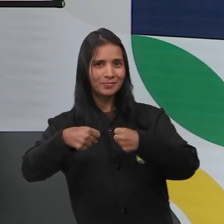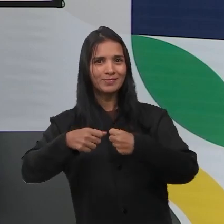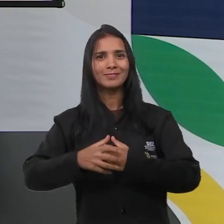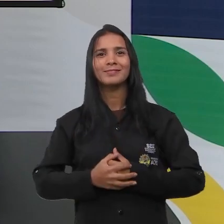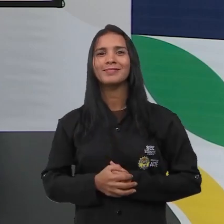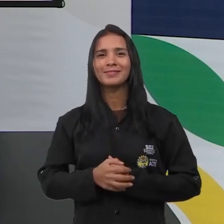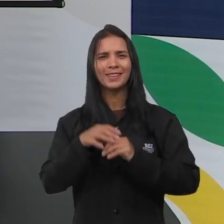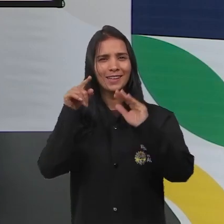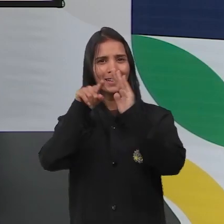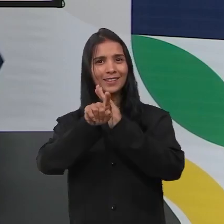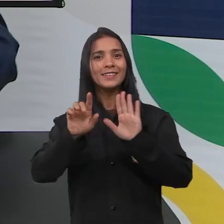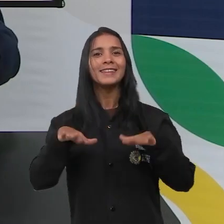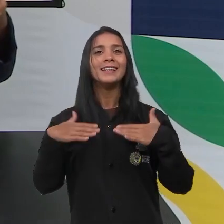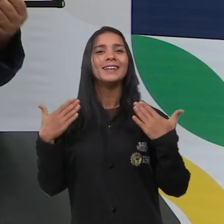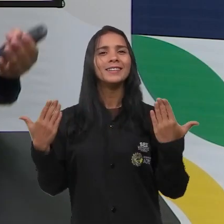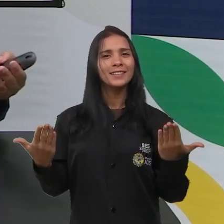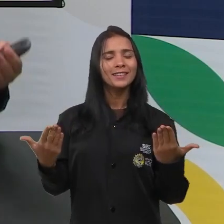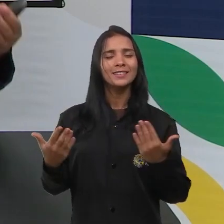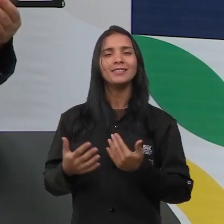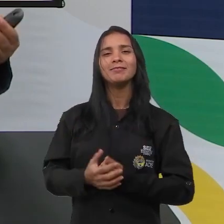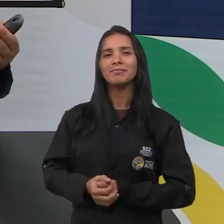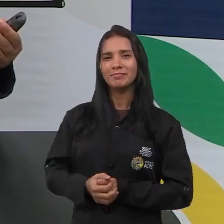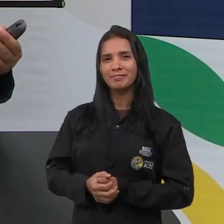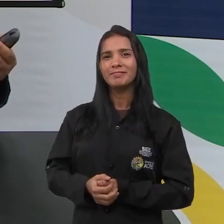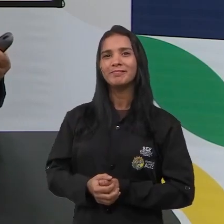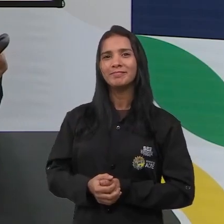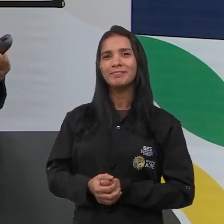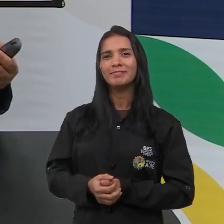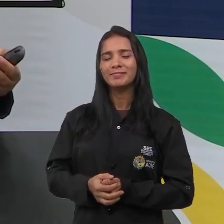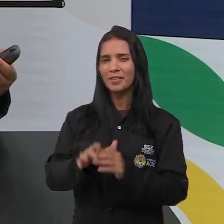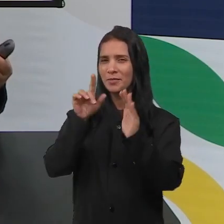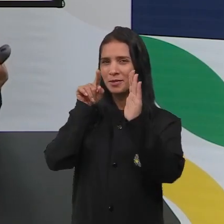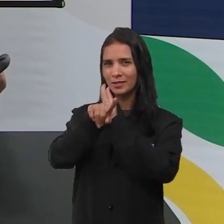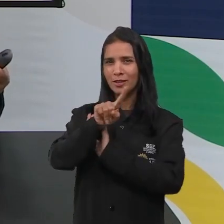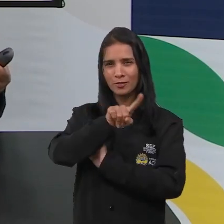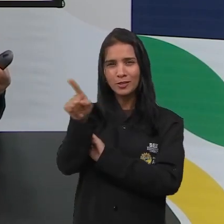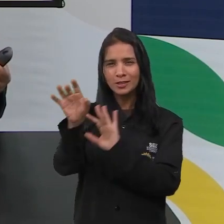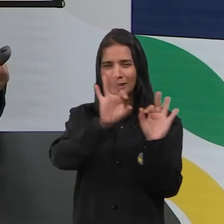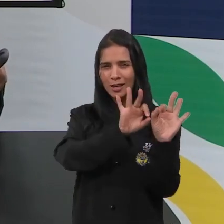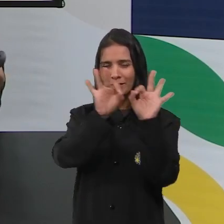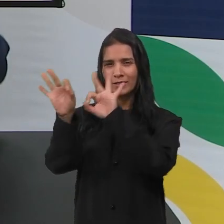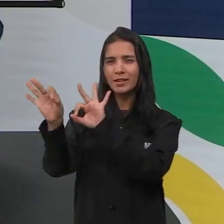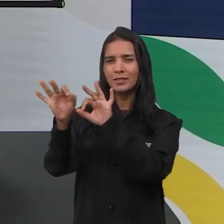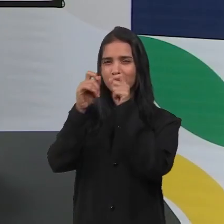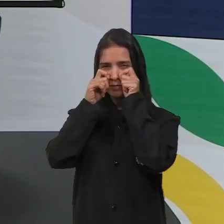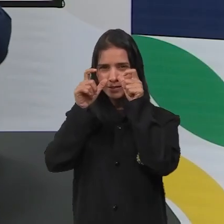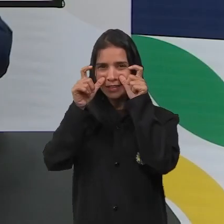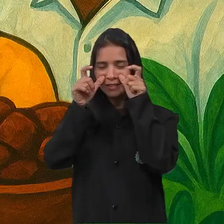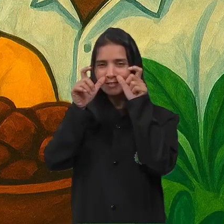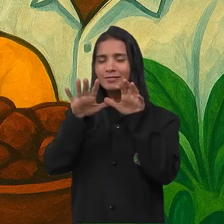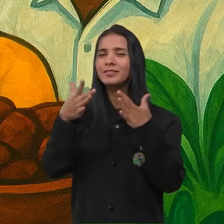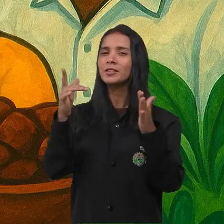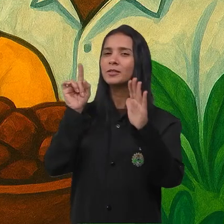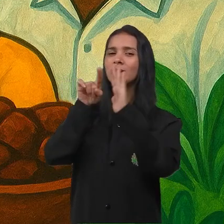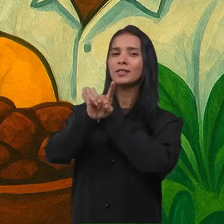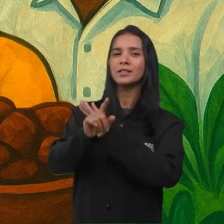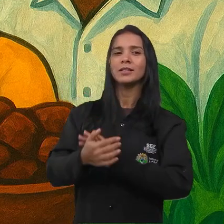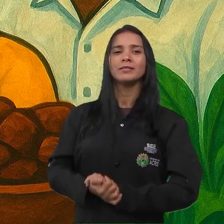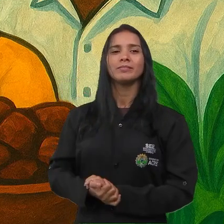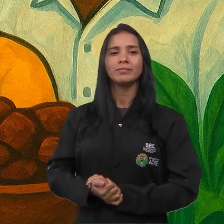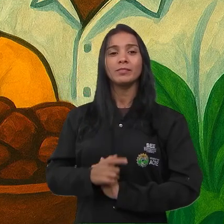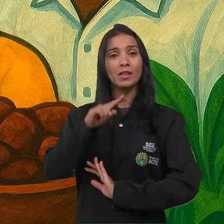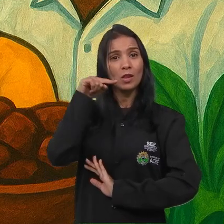aí? Agora vem a pergunta, pessoal. Ficaram bem atentos à leitura do texto? Então vou perguntar.